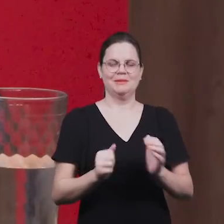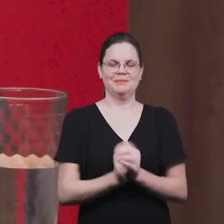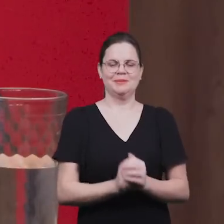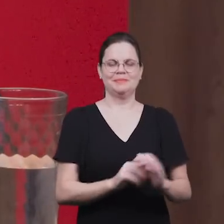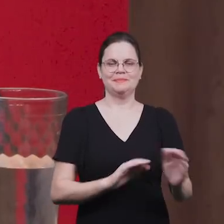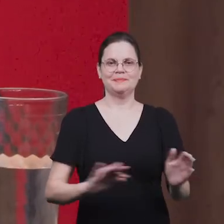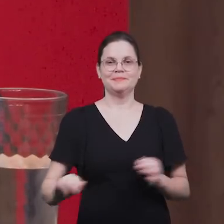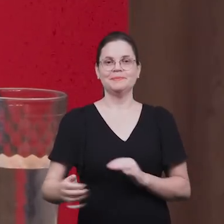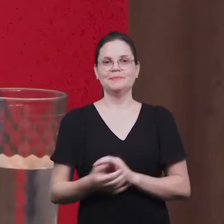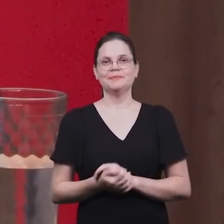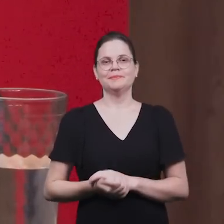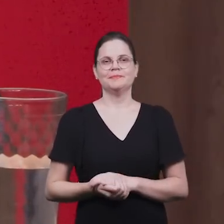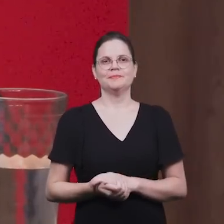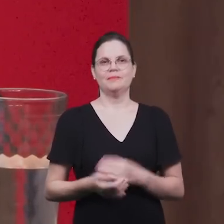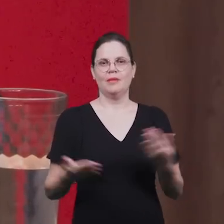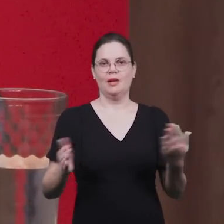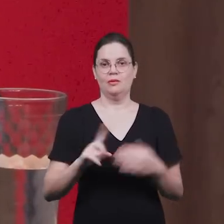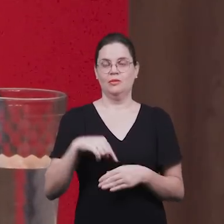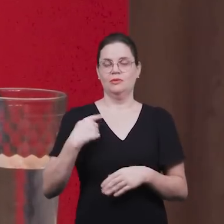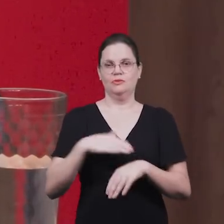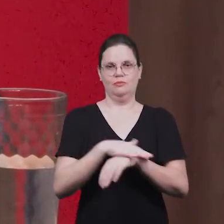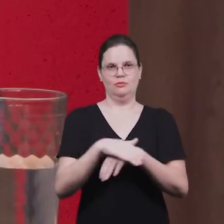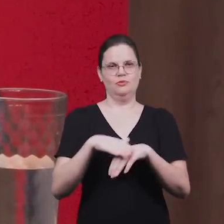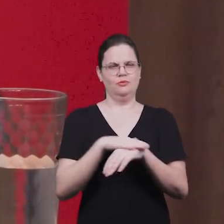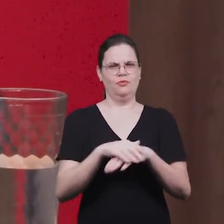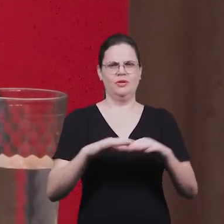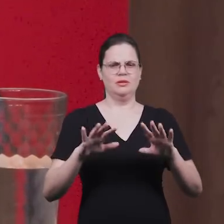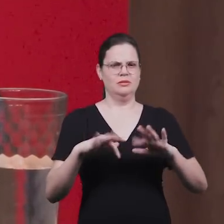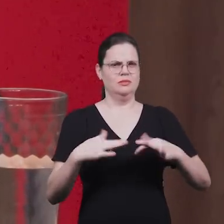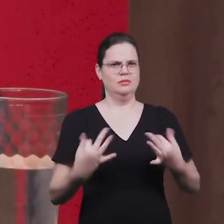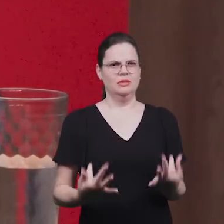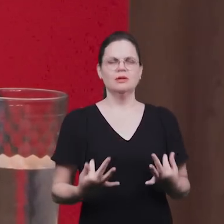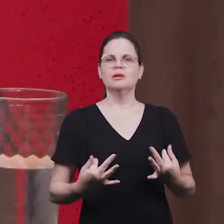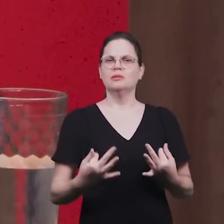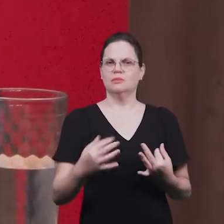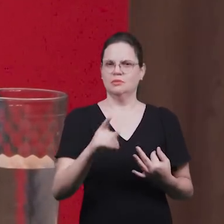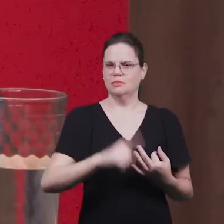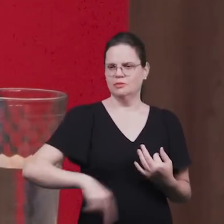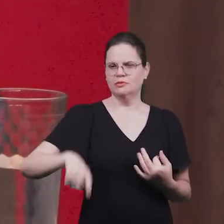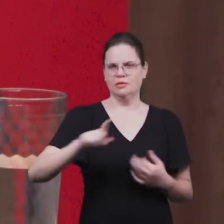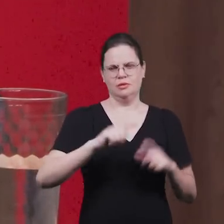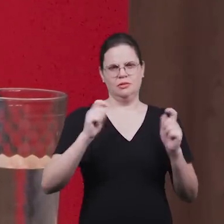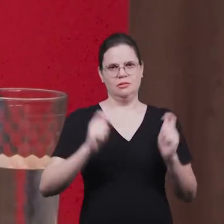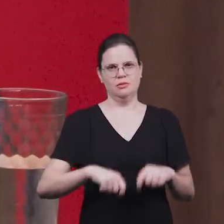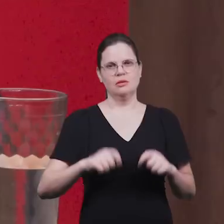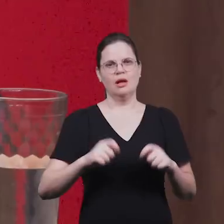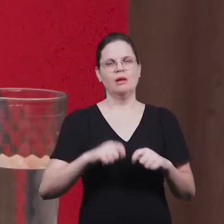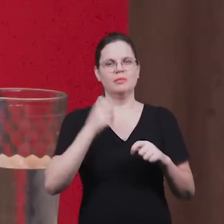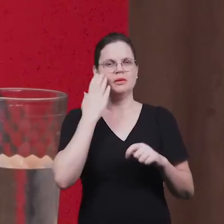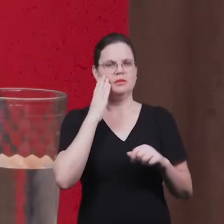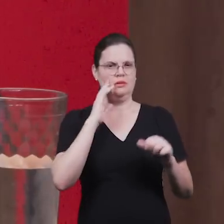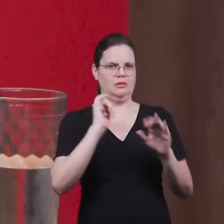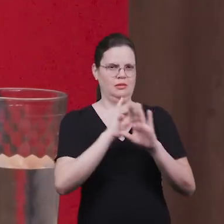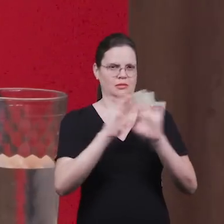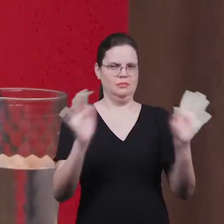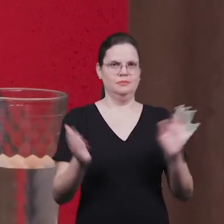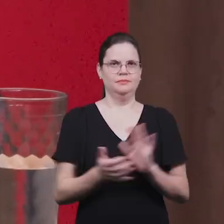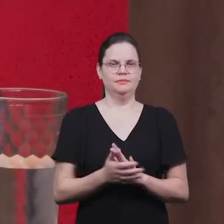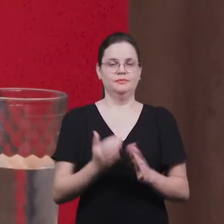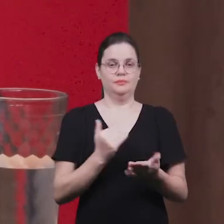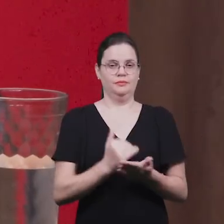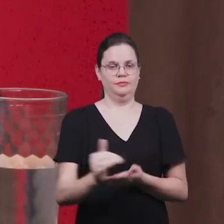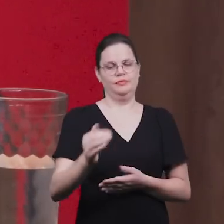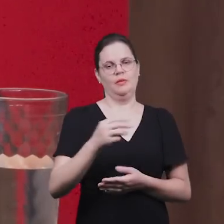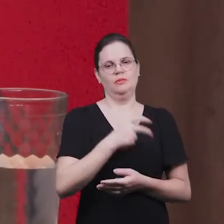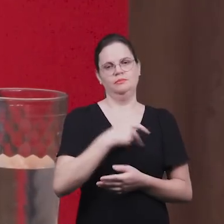então abordar esse assunto de maneira muito simples e prática para os irmãos nas igrejas, para os pastores. E vamos começar com o